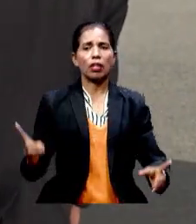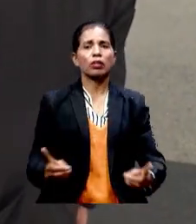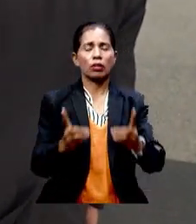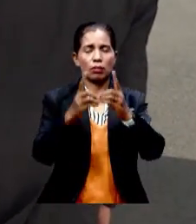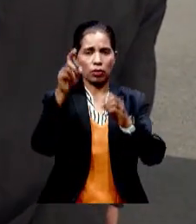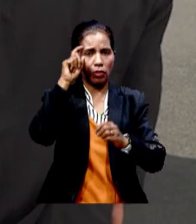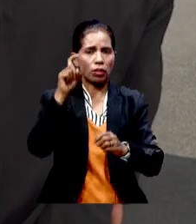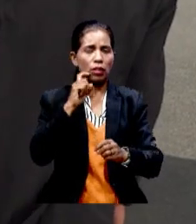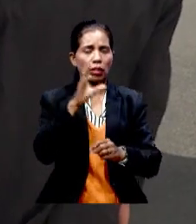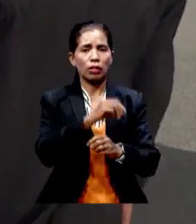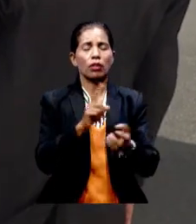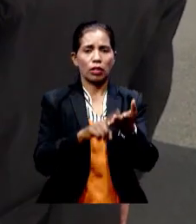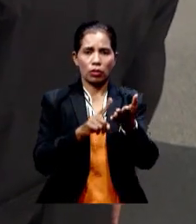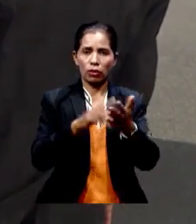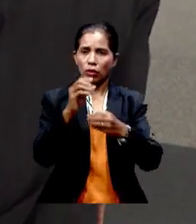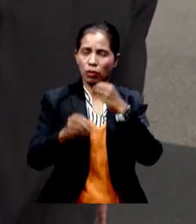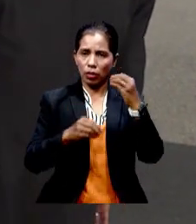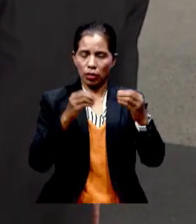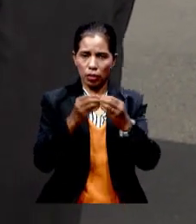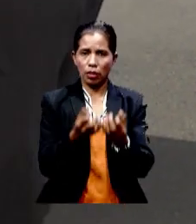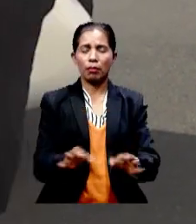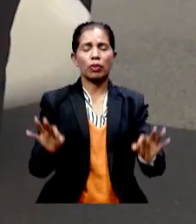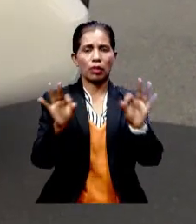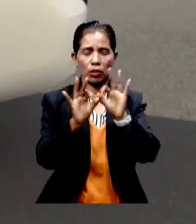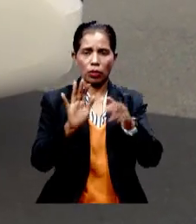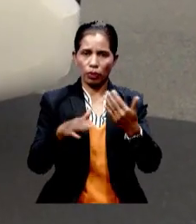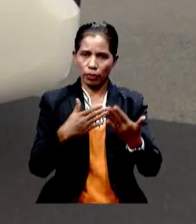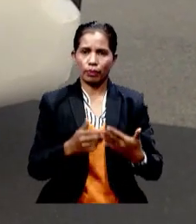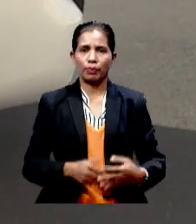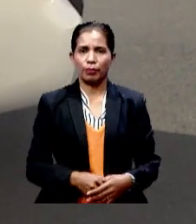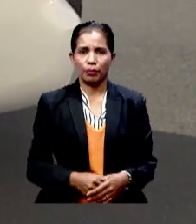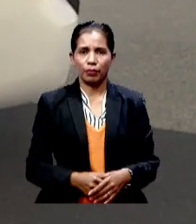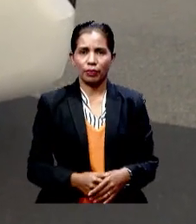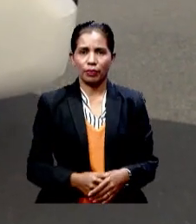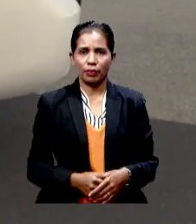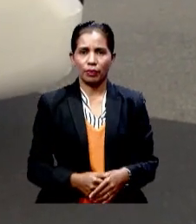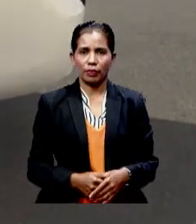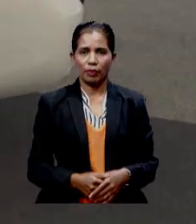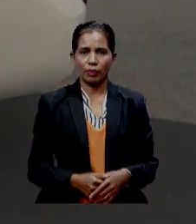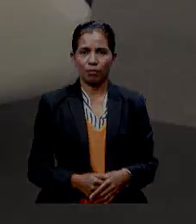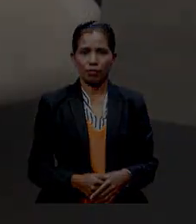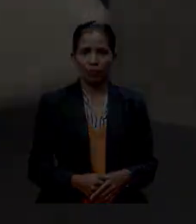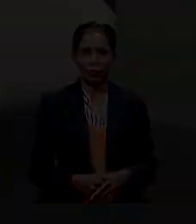Hassana Nugismão, onde discute quando o assunto prioridade refere. Aderto Menes, Agostinho da Costa, GMN.